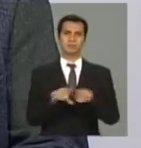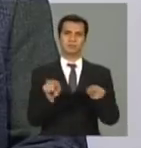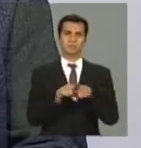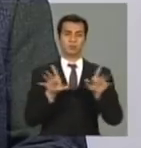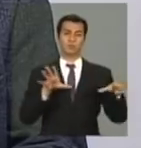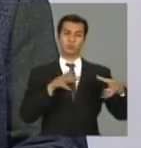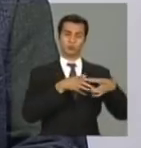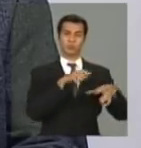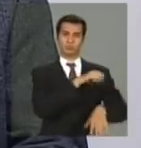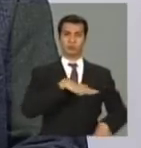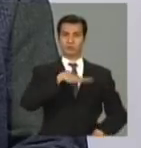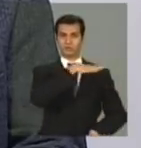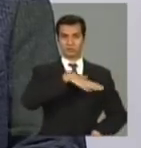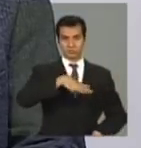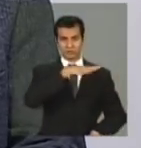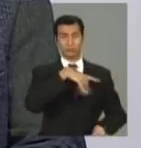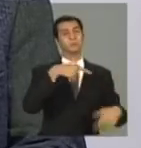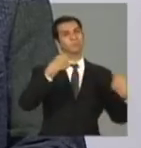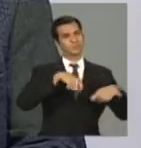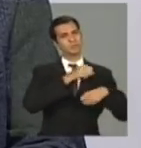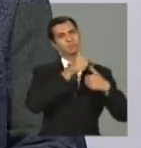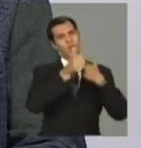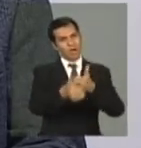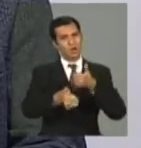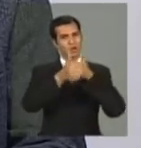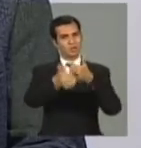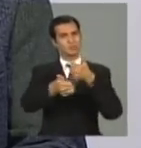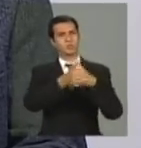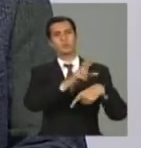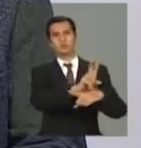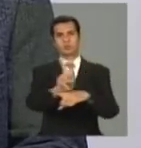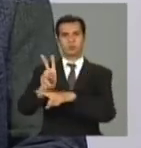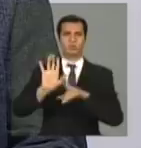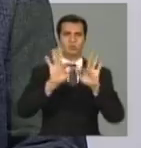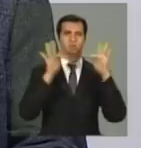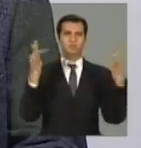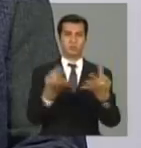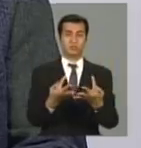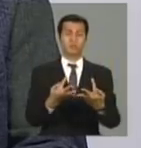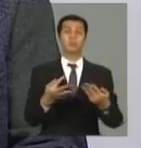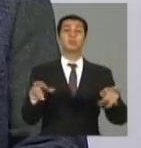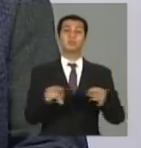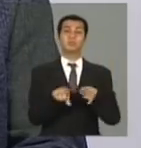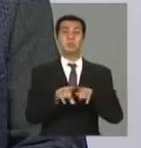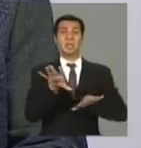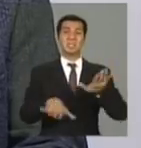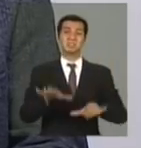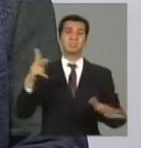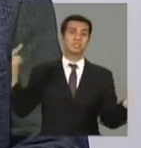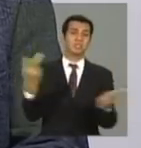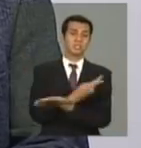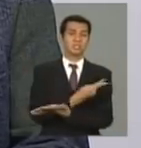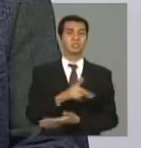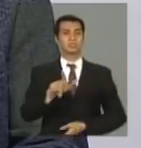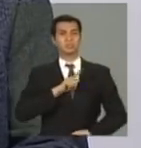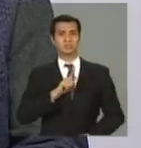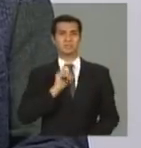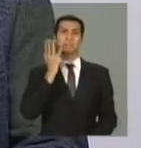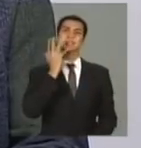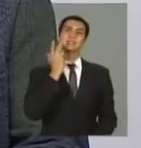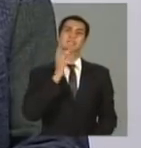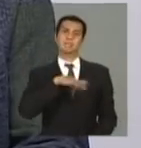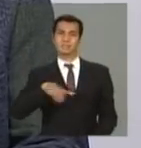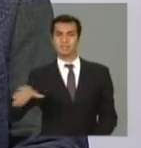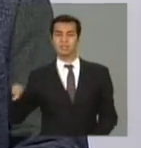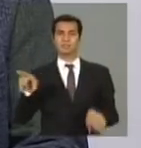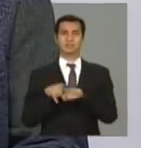assistência social, ela deve acompanhar essas famílias vulneráveis, né? E aquelas situações em que a gente encontra a criança ou adolescente